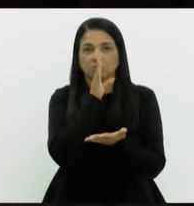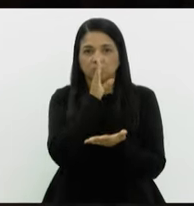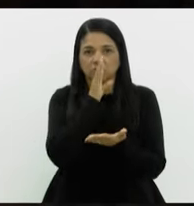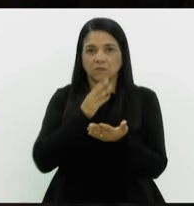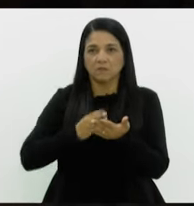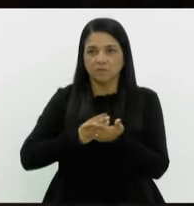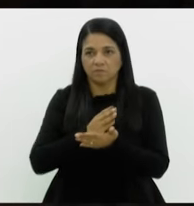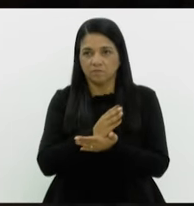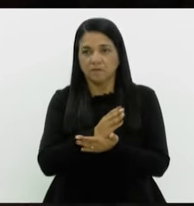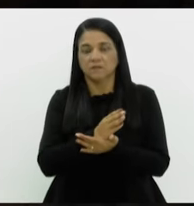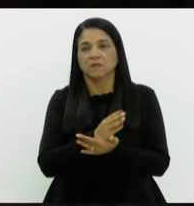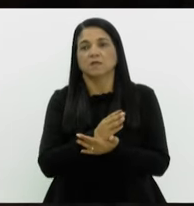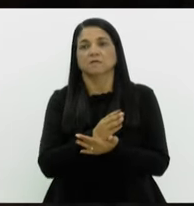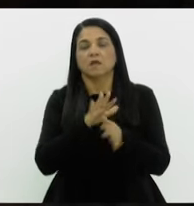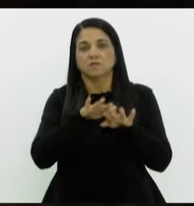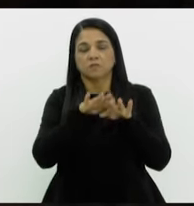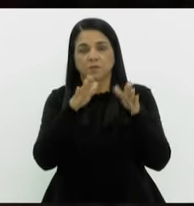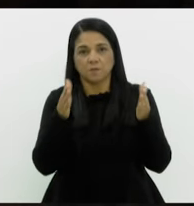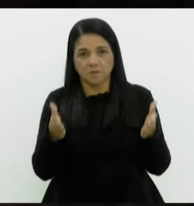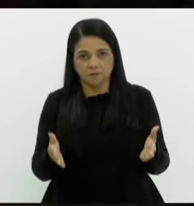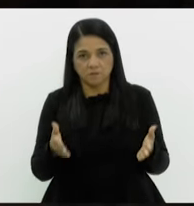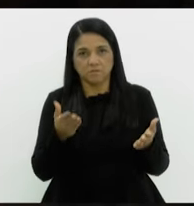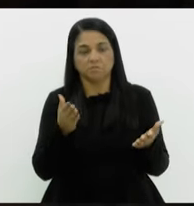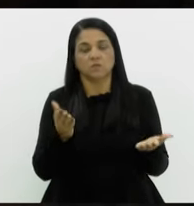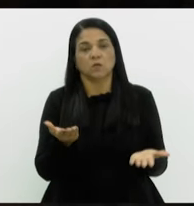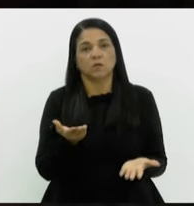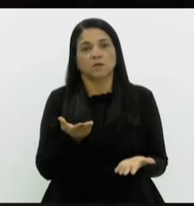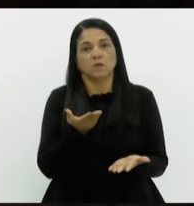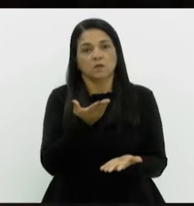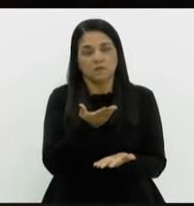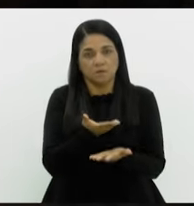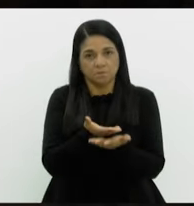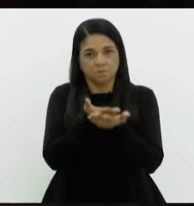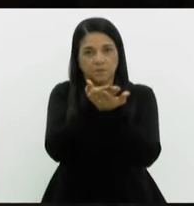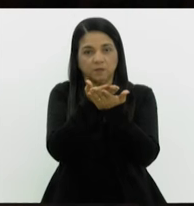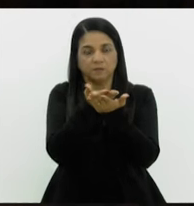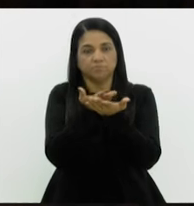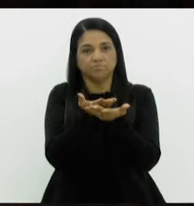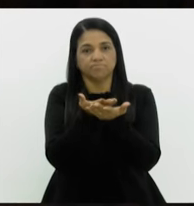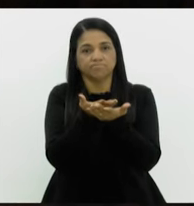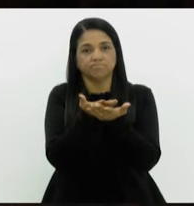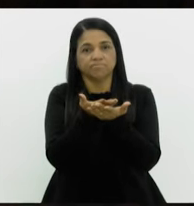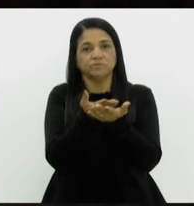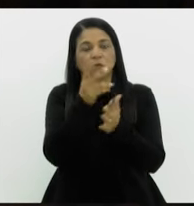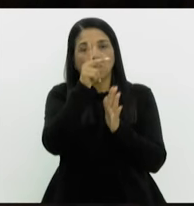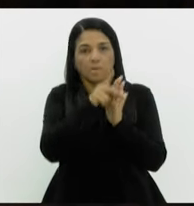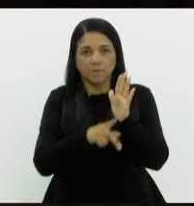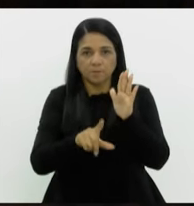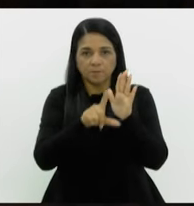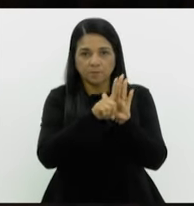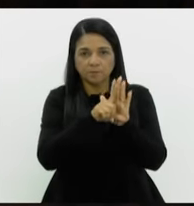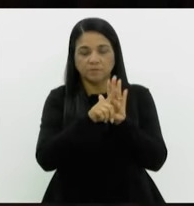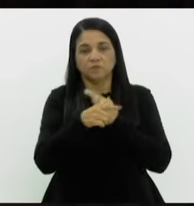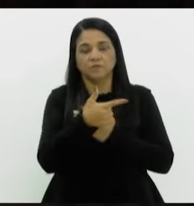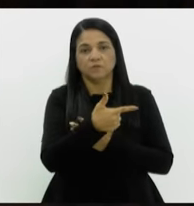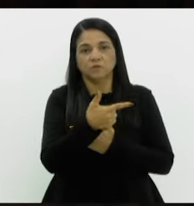aprovado. Há sobre a mesa o requerimento de inclusão do projeto de lei